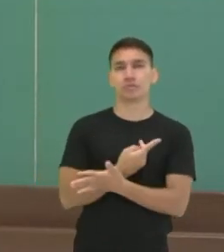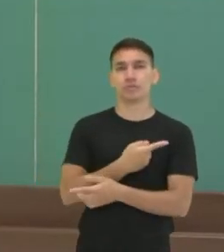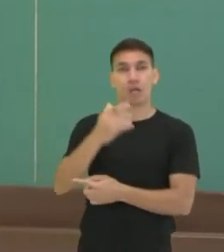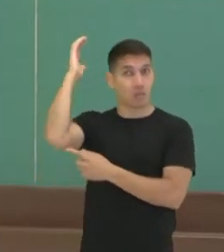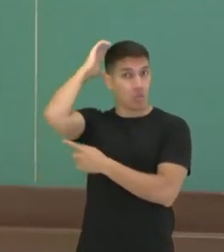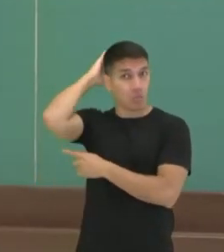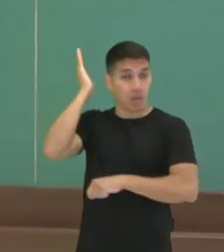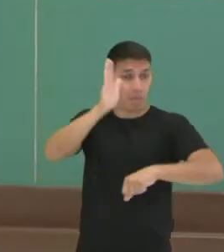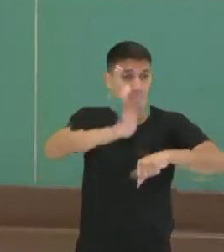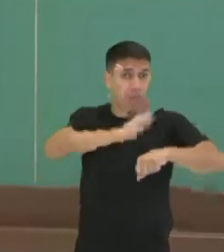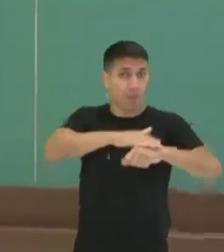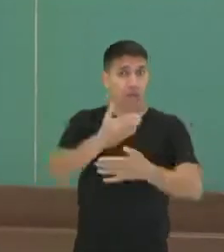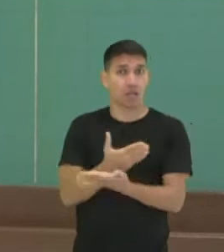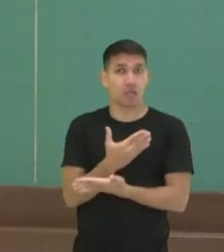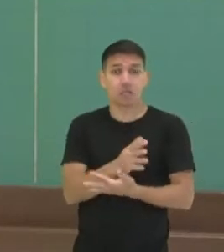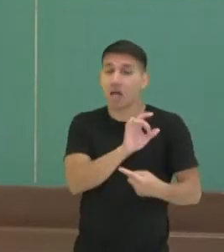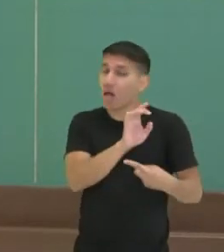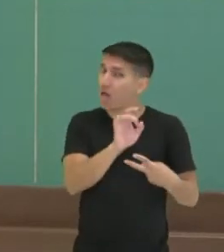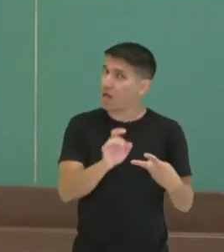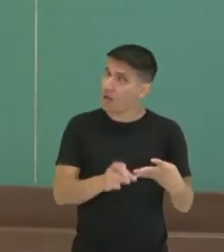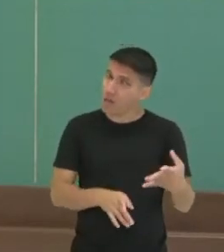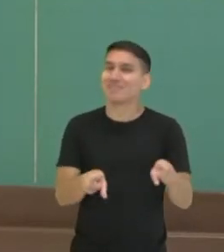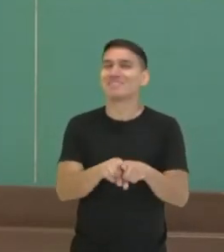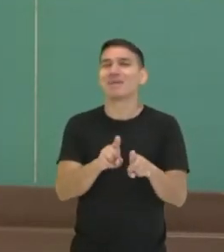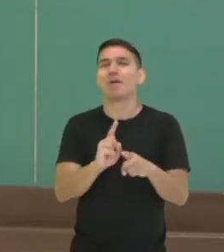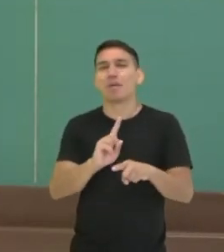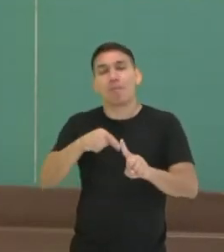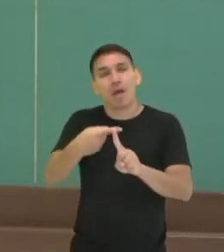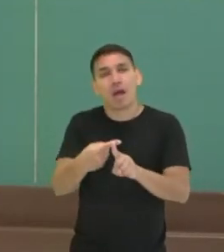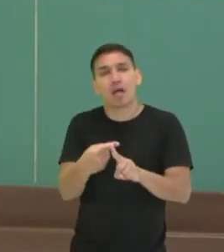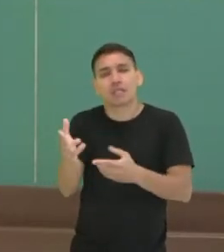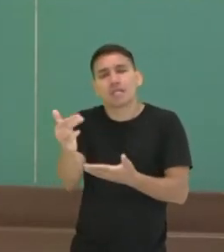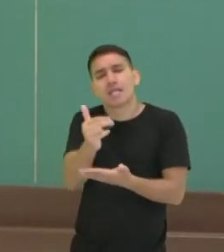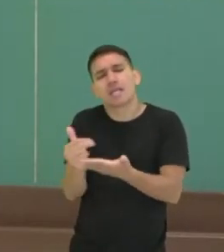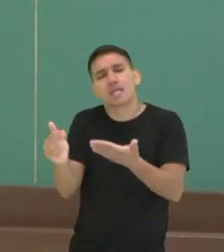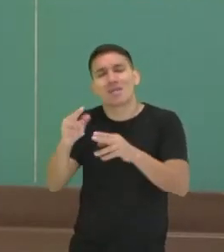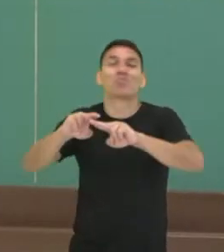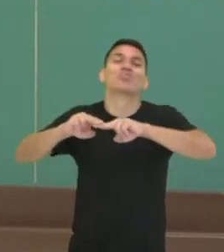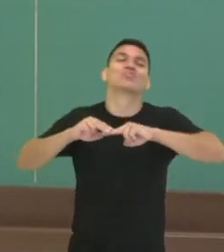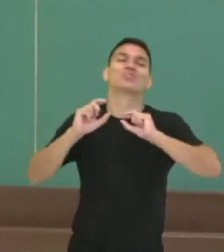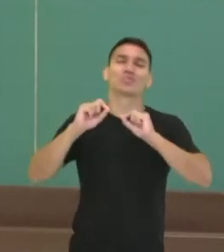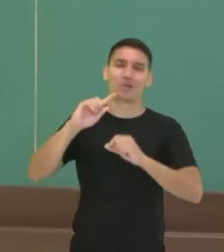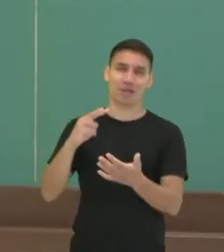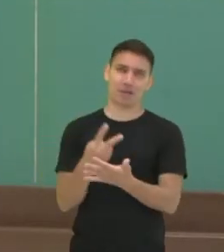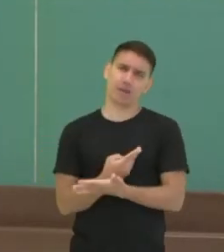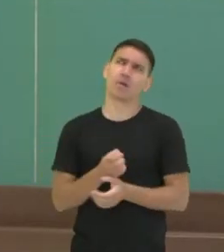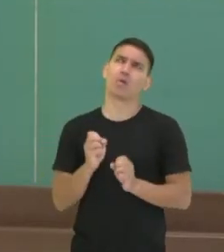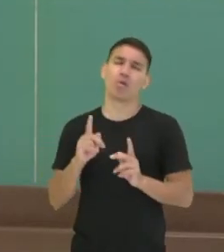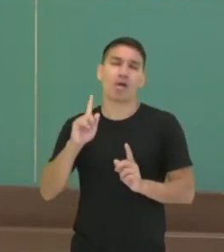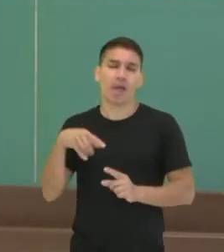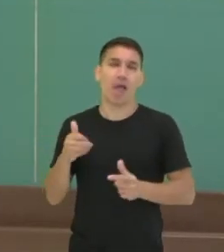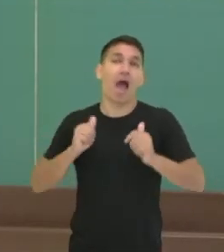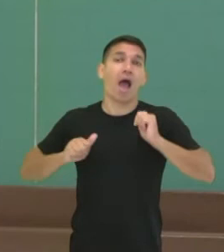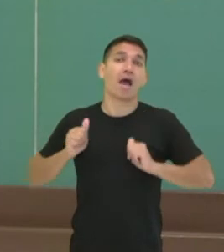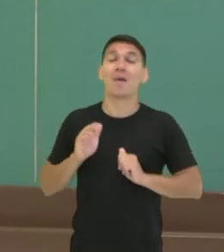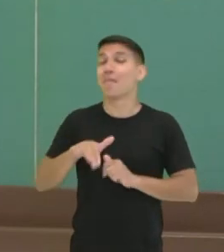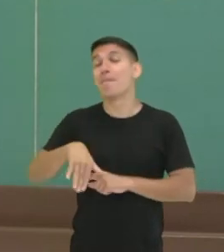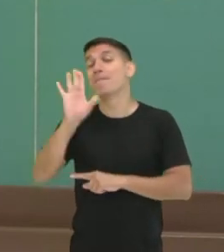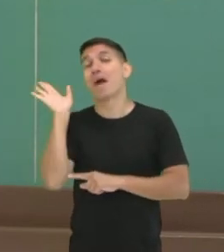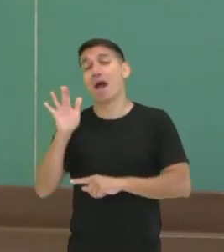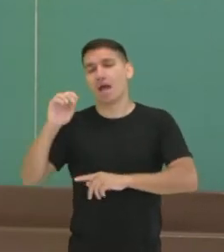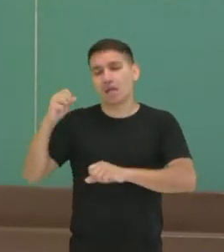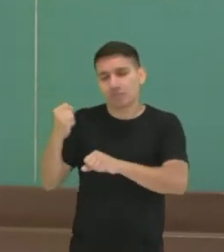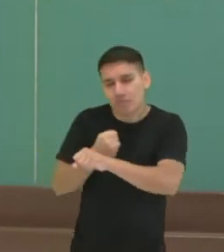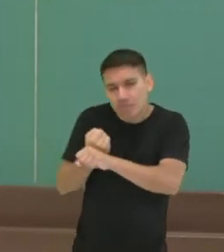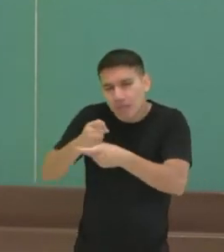escreviam o livro um a um e desenhavam esses livros. Por isso que eles eram tudo bem artistas, mas eram muito mais